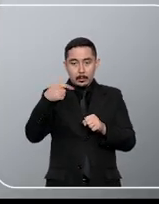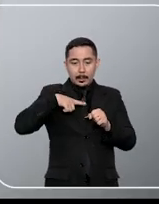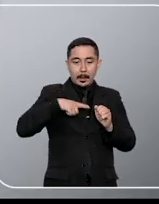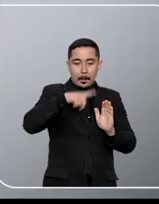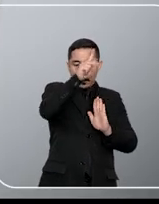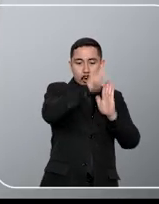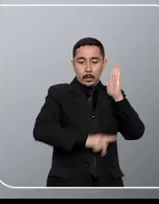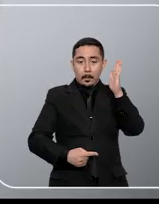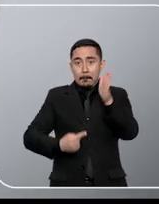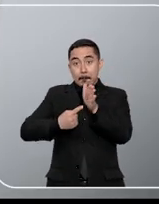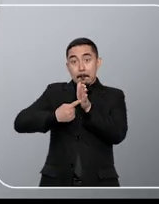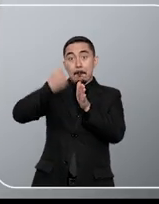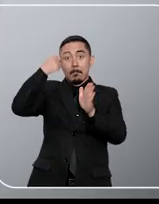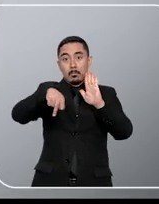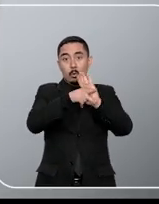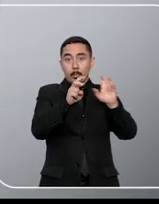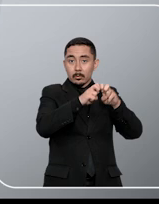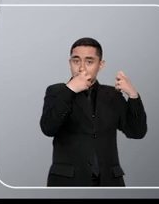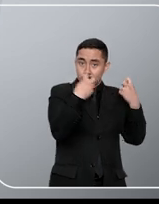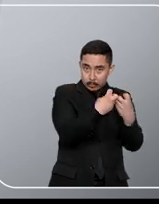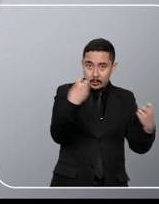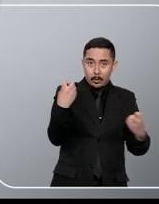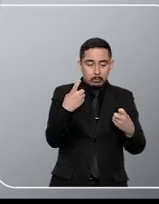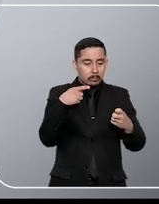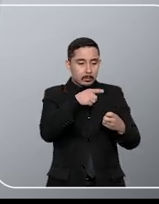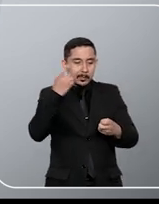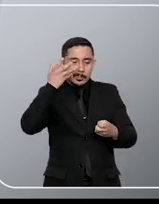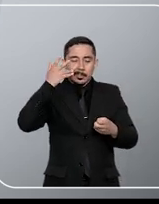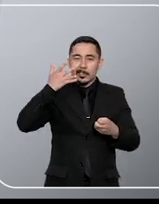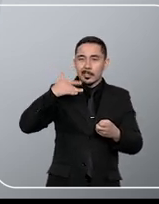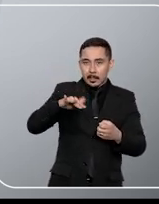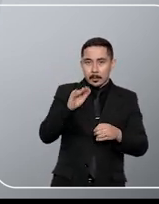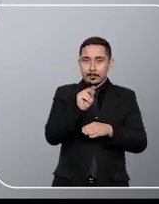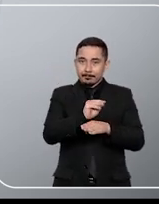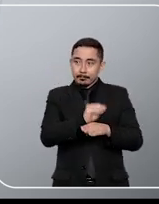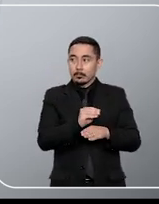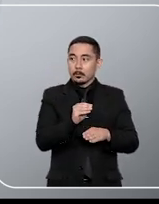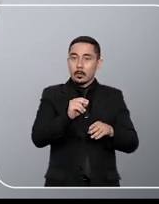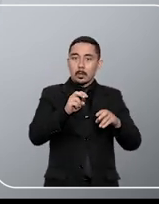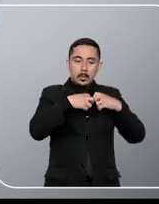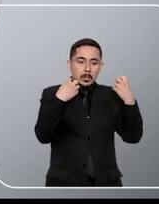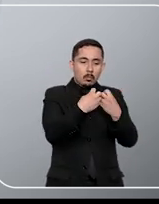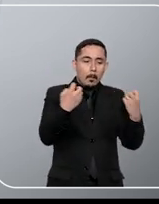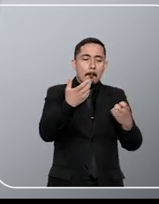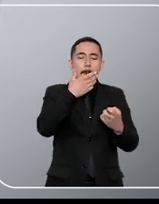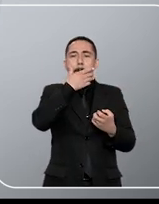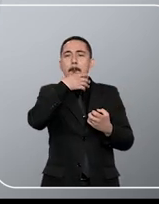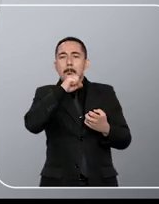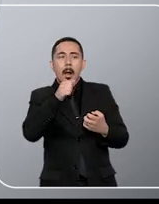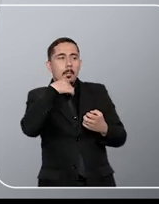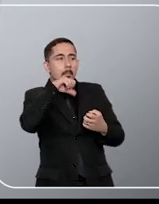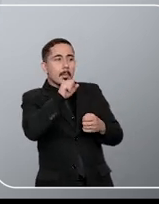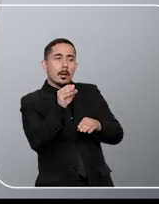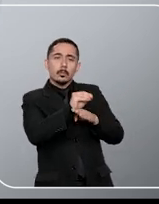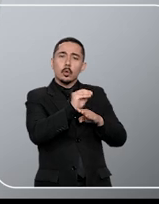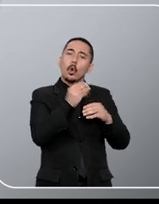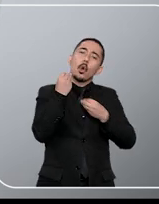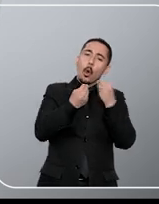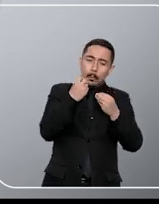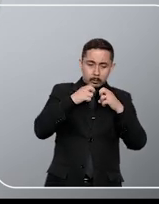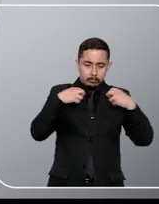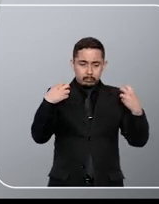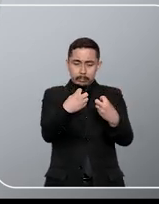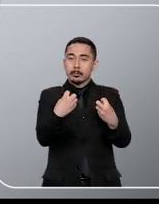grande projeto realizado pela Comissão da Primeira Infância, o Círculo de Acolhimento Parental. Os encontros